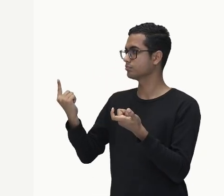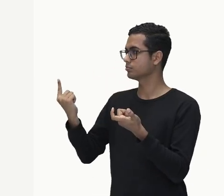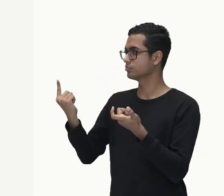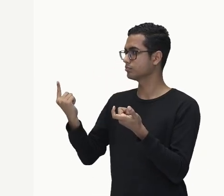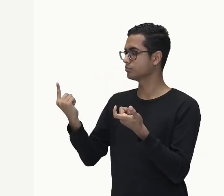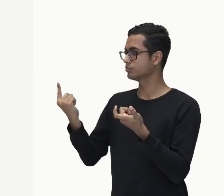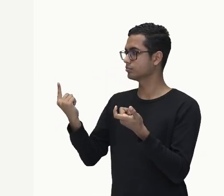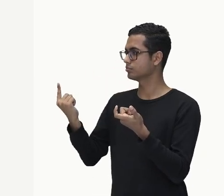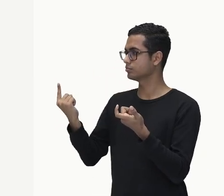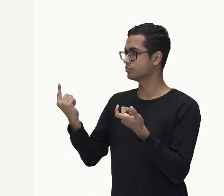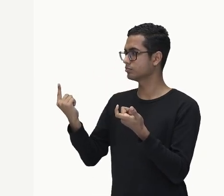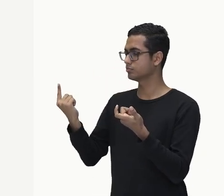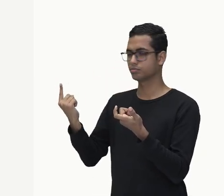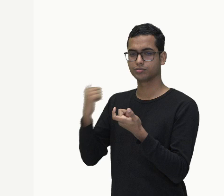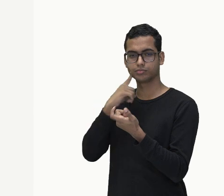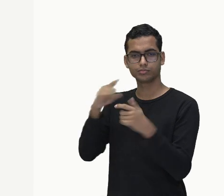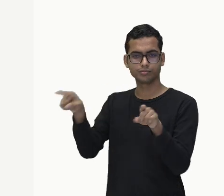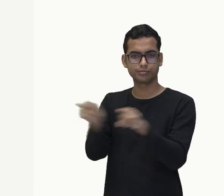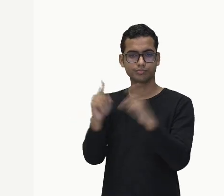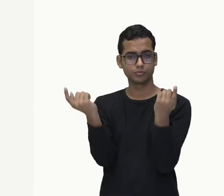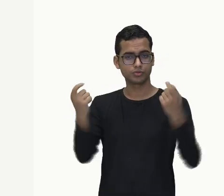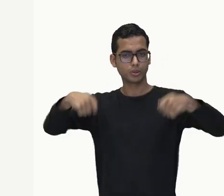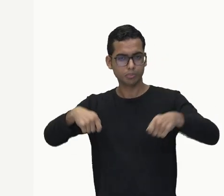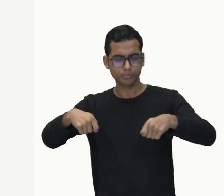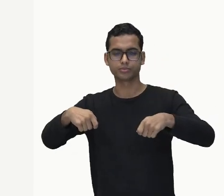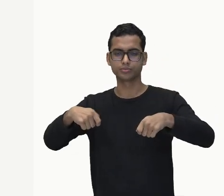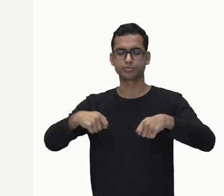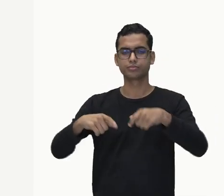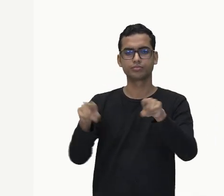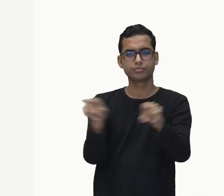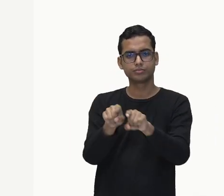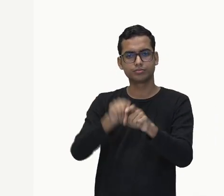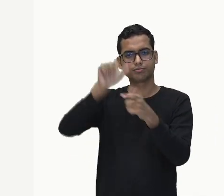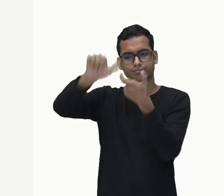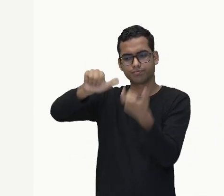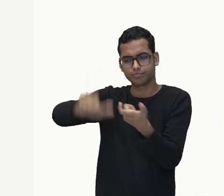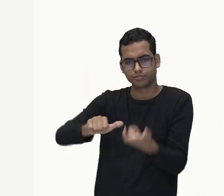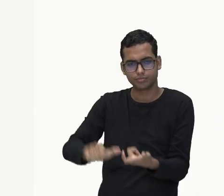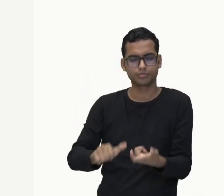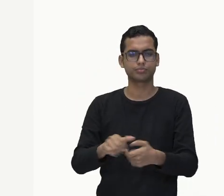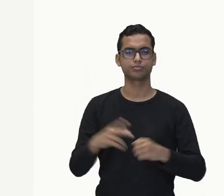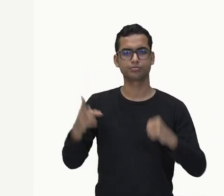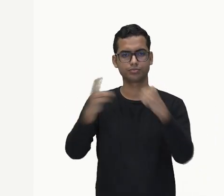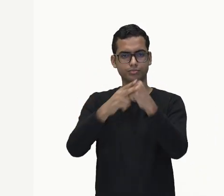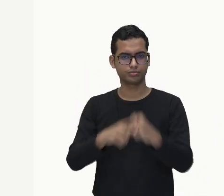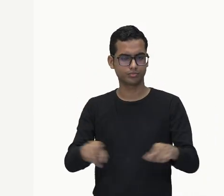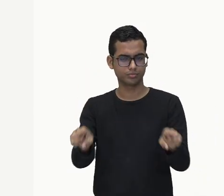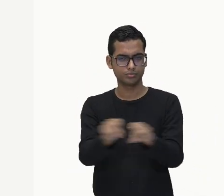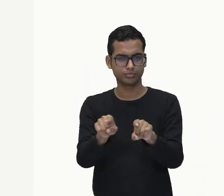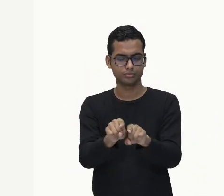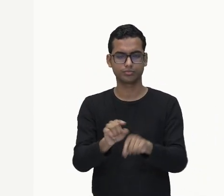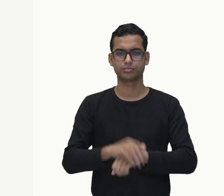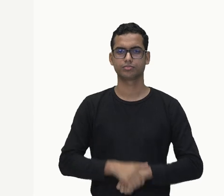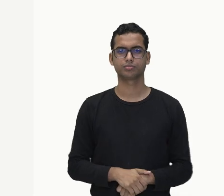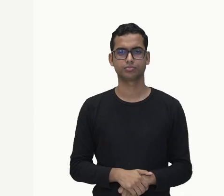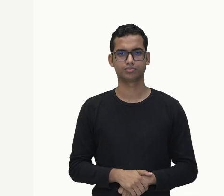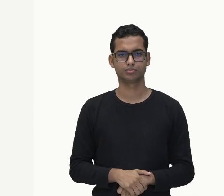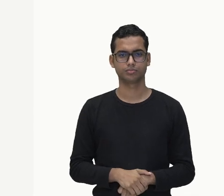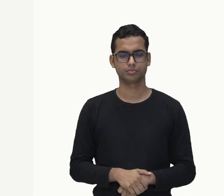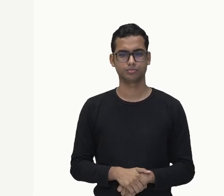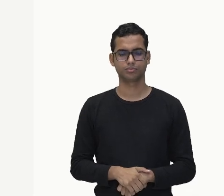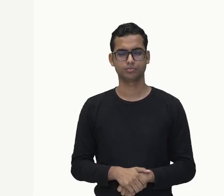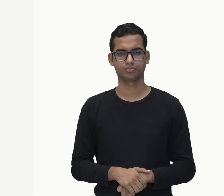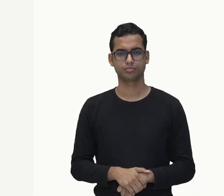que é compartilhar em português, subir, latir e tantos outros verbos mais, ok? Todos seguem o